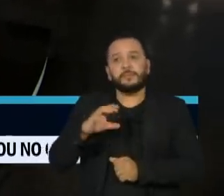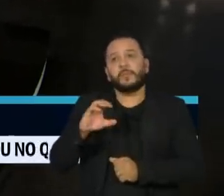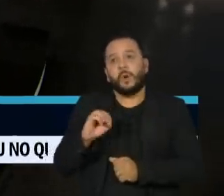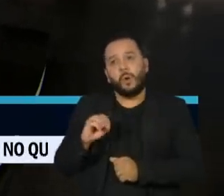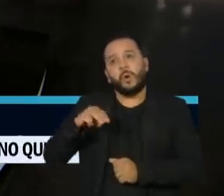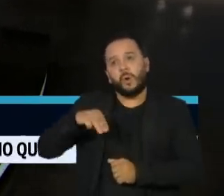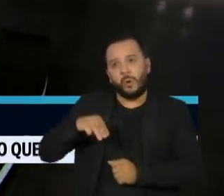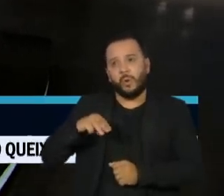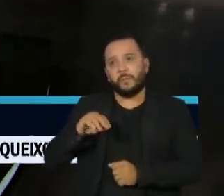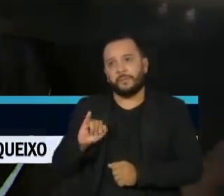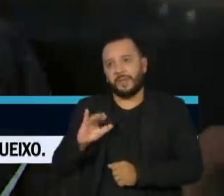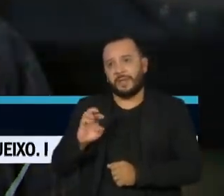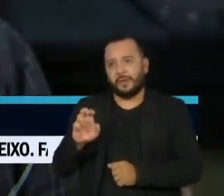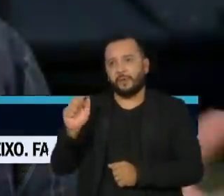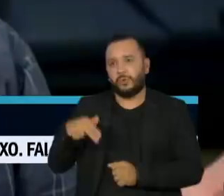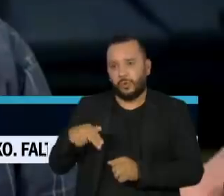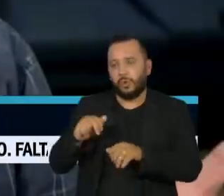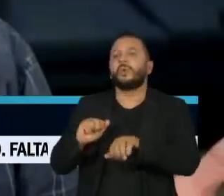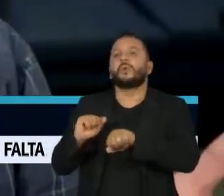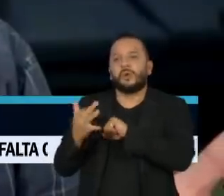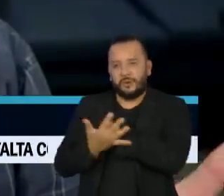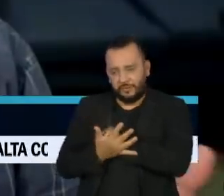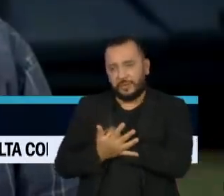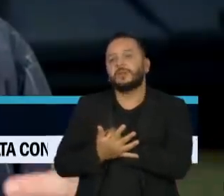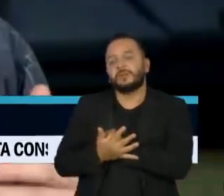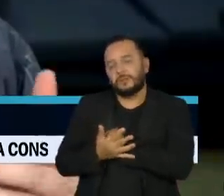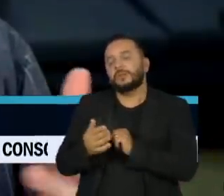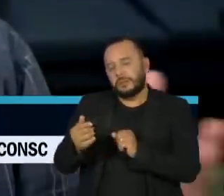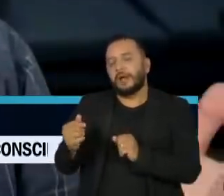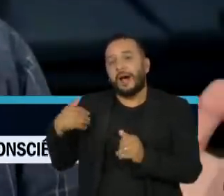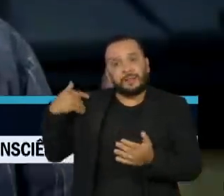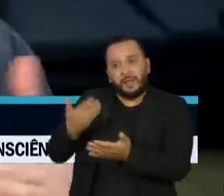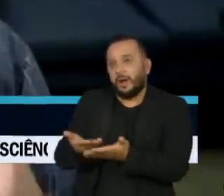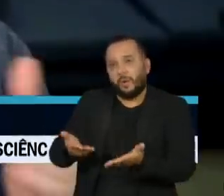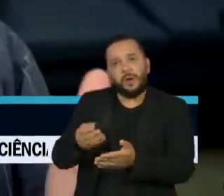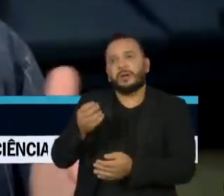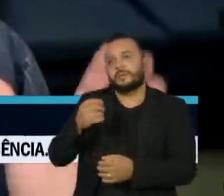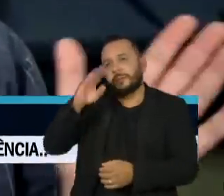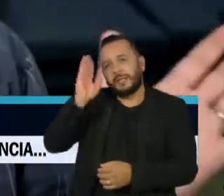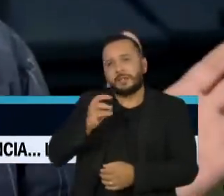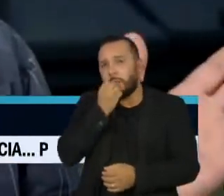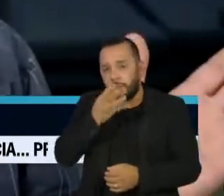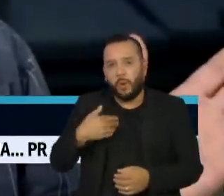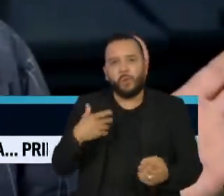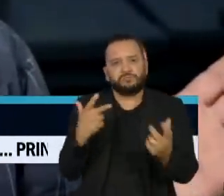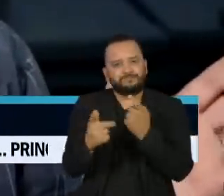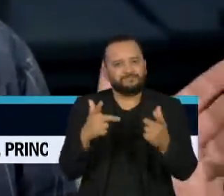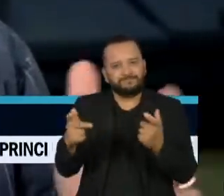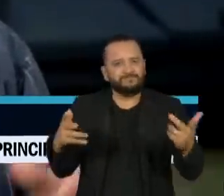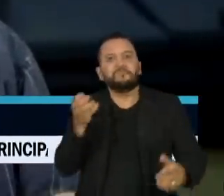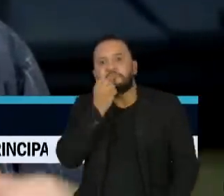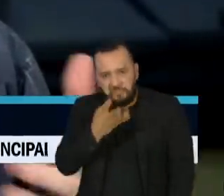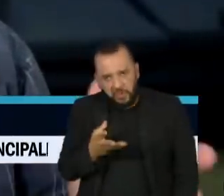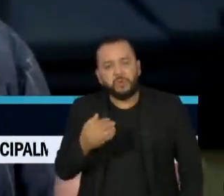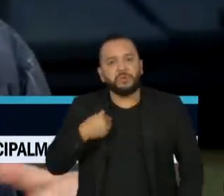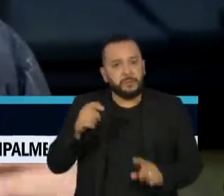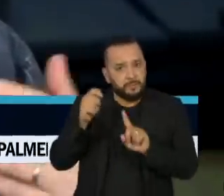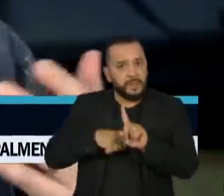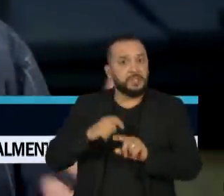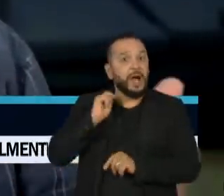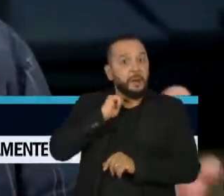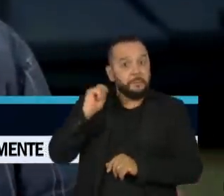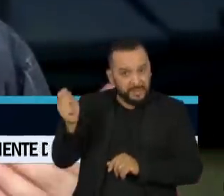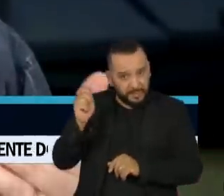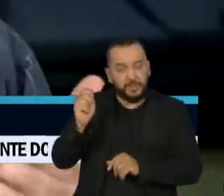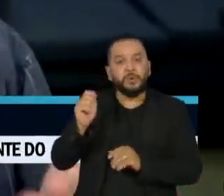aqui nós gozamos de um bom momento graças à vacinação. O Brasil está no melhor momento desde abril do ano passado em termos de casos